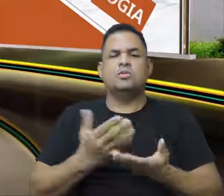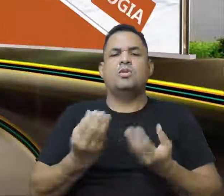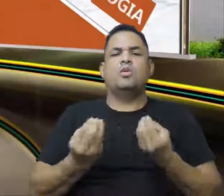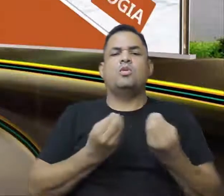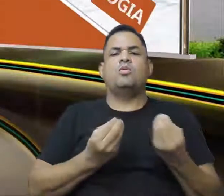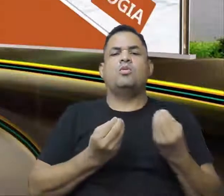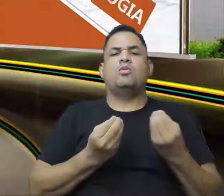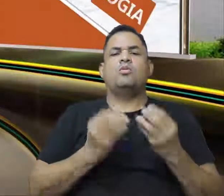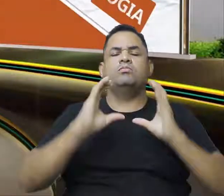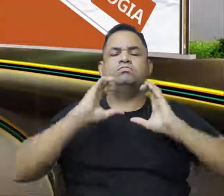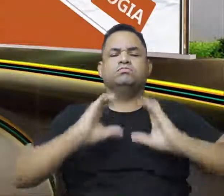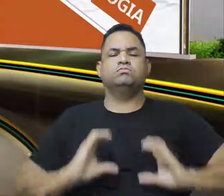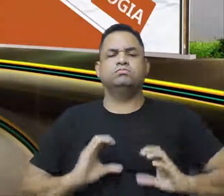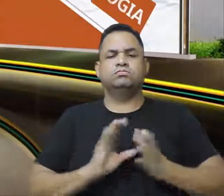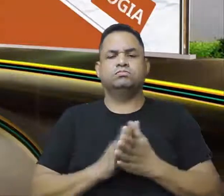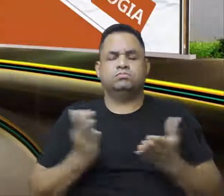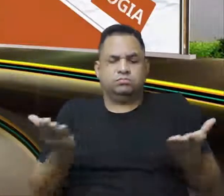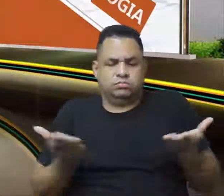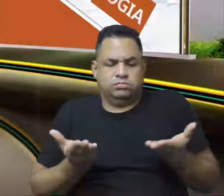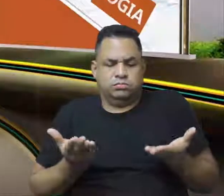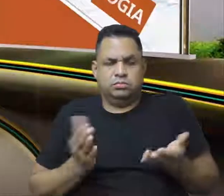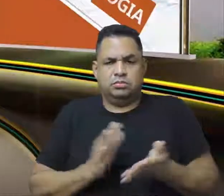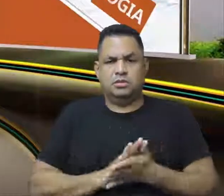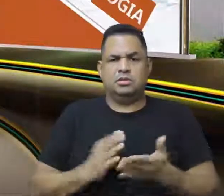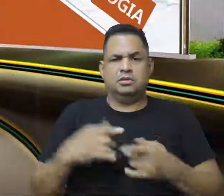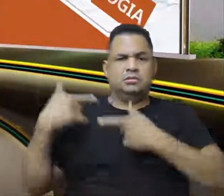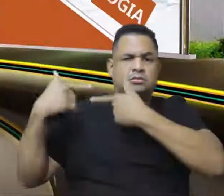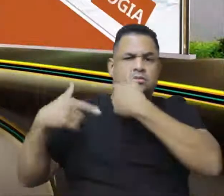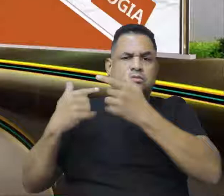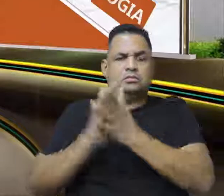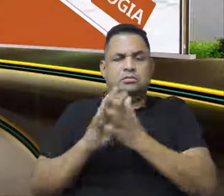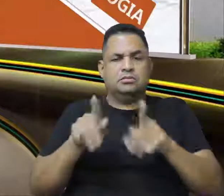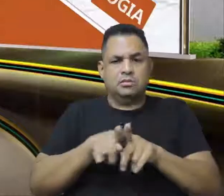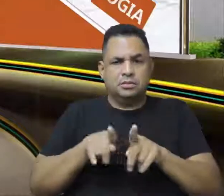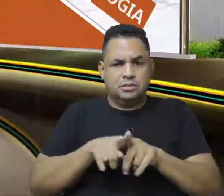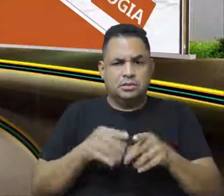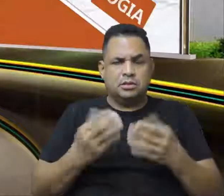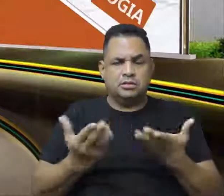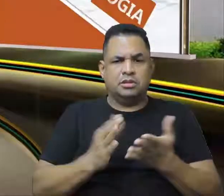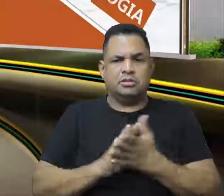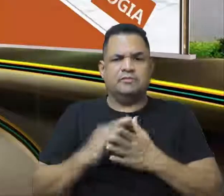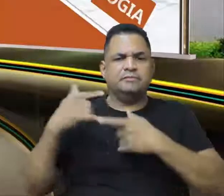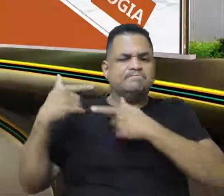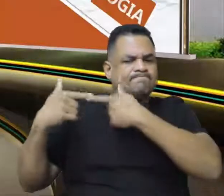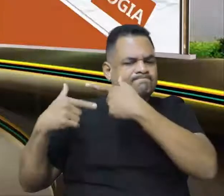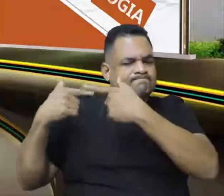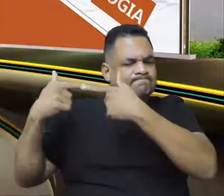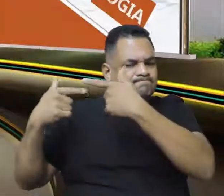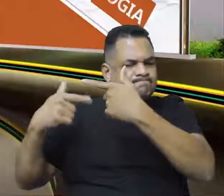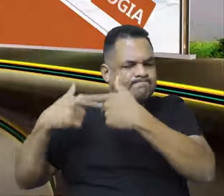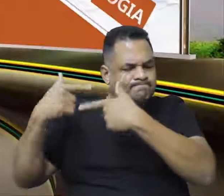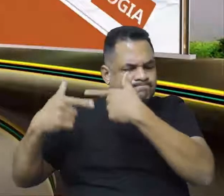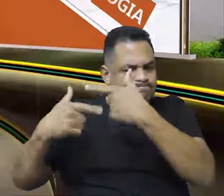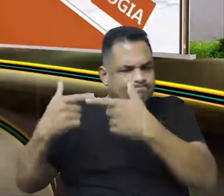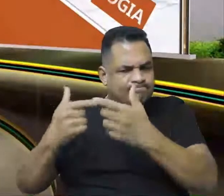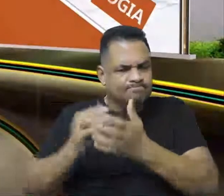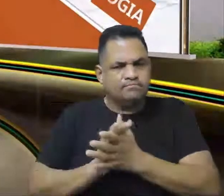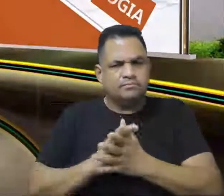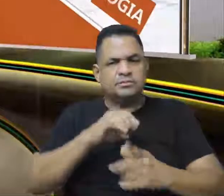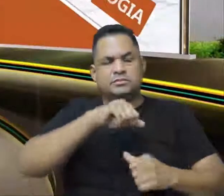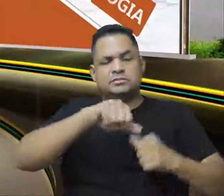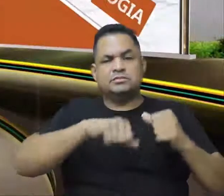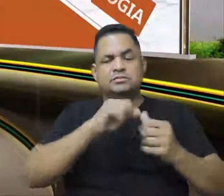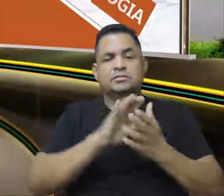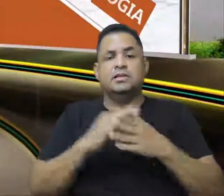hoje, como que as gerações se comportam hoje, também vai moldar essa cultura e isso vai se transformar, mas é importante